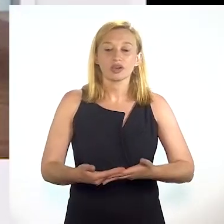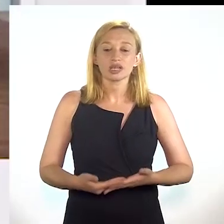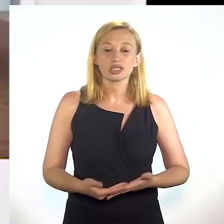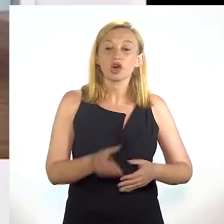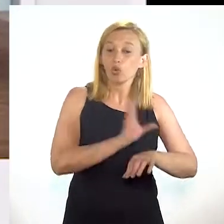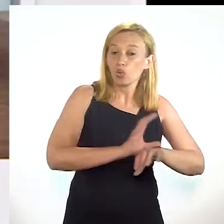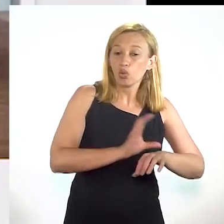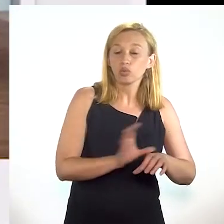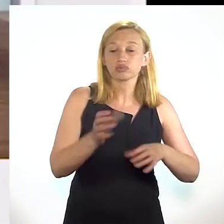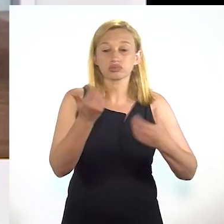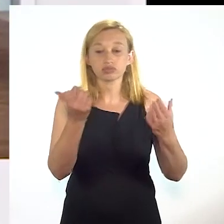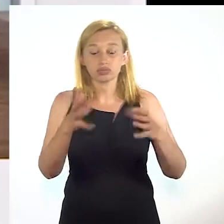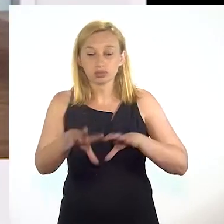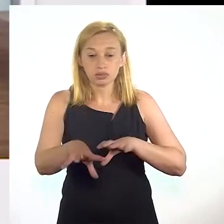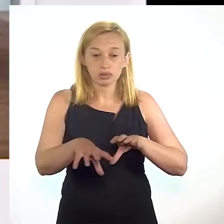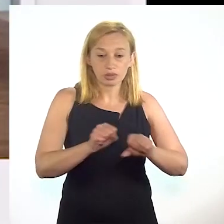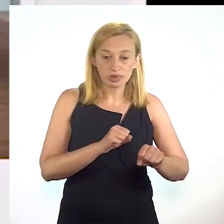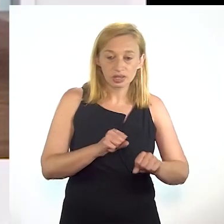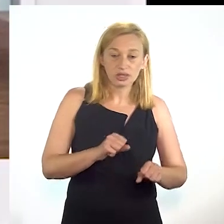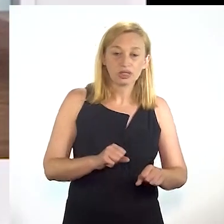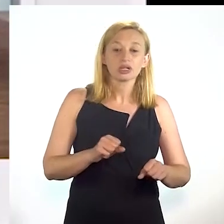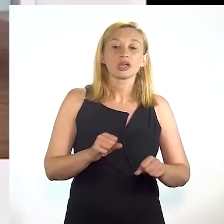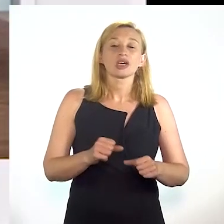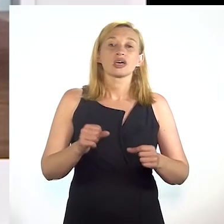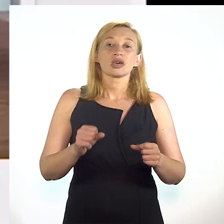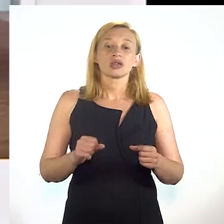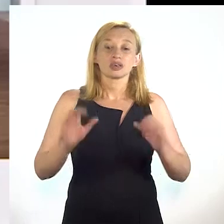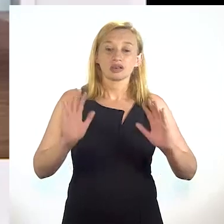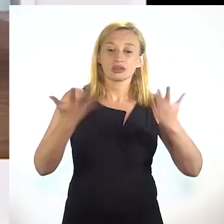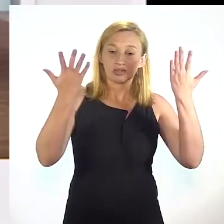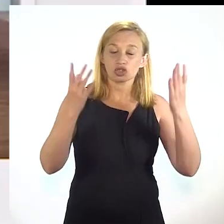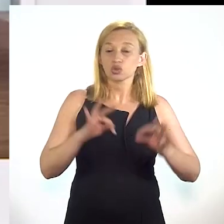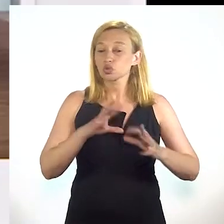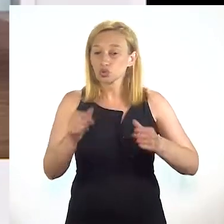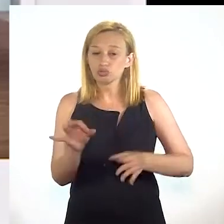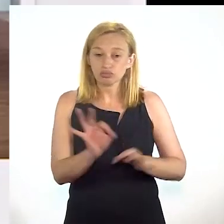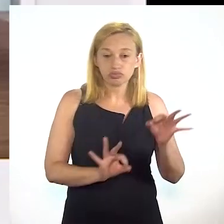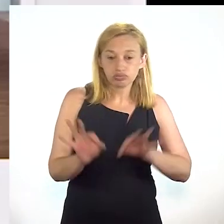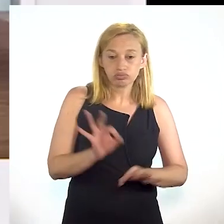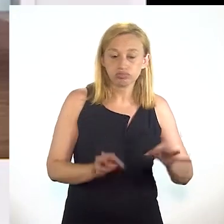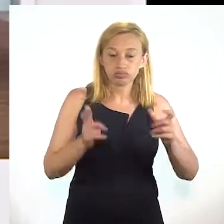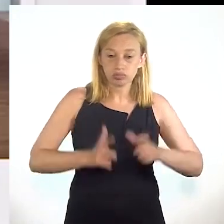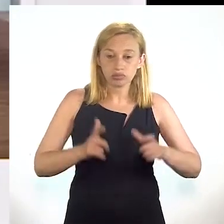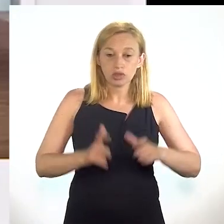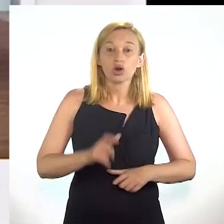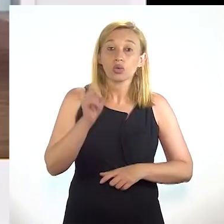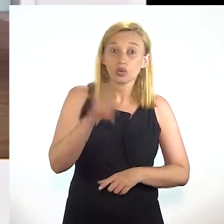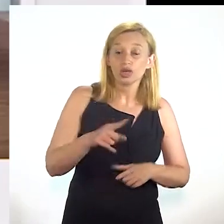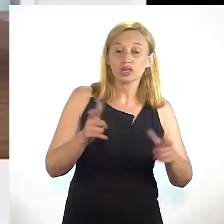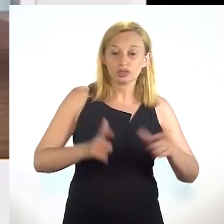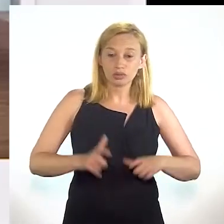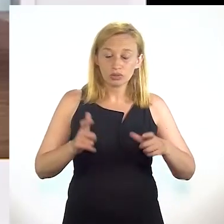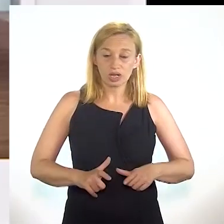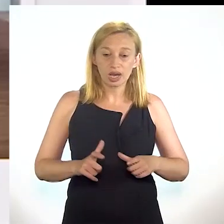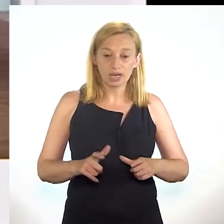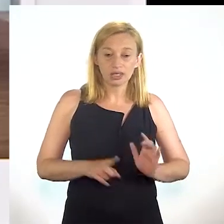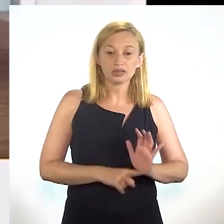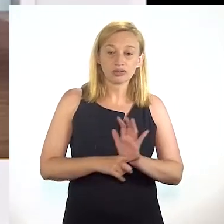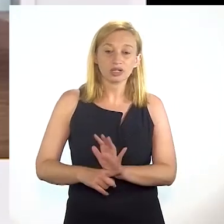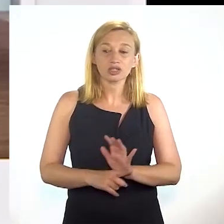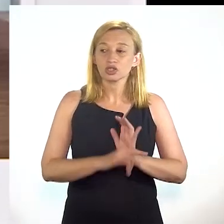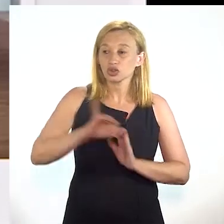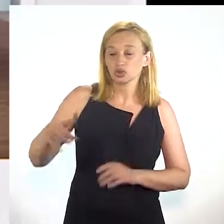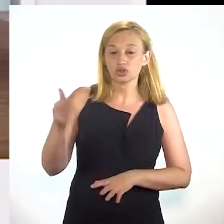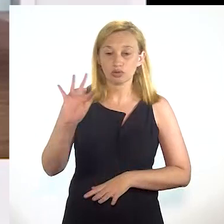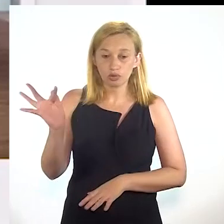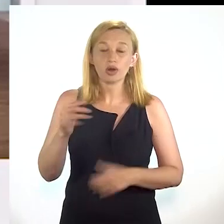quer oferecer curso, capacitação, eventos, e tudo muito alinhado ao propósito dessa região, ao que essa